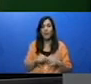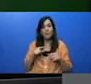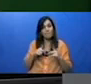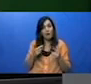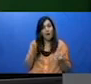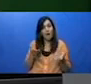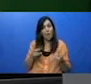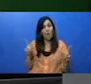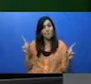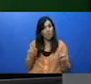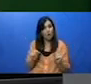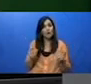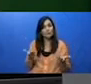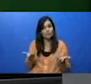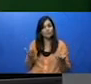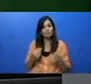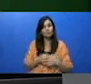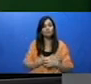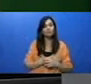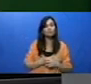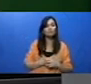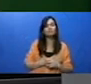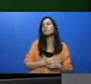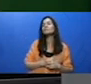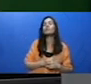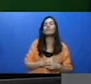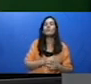outra atividade. Então, vamos lá.